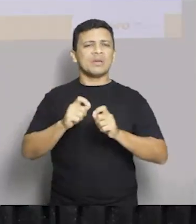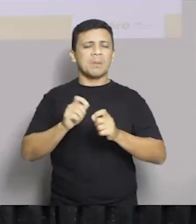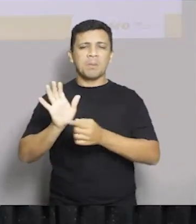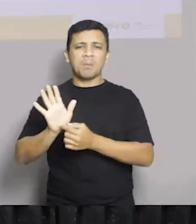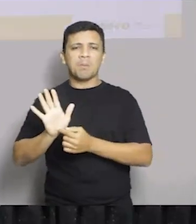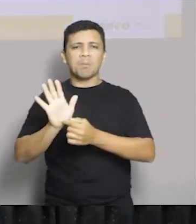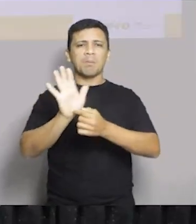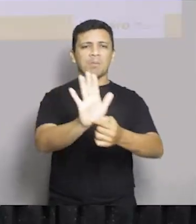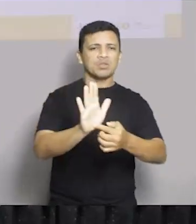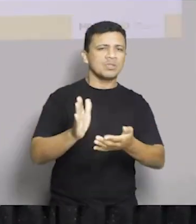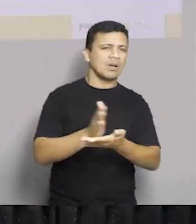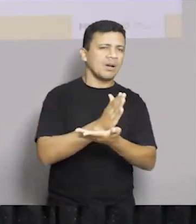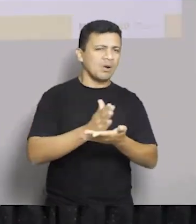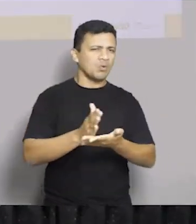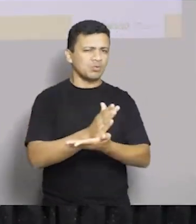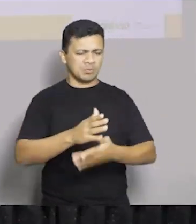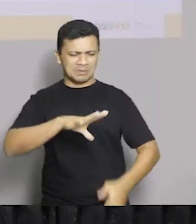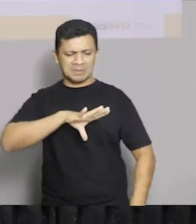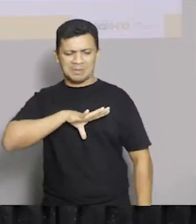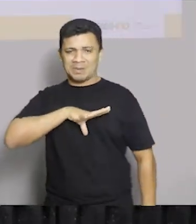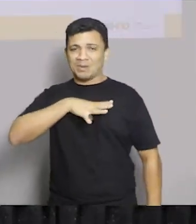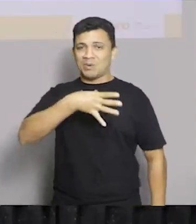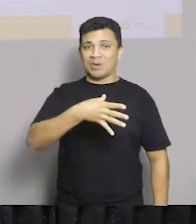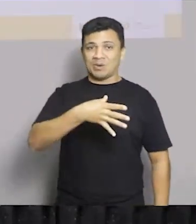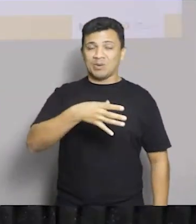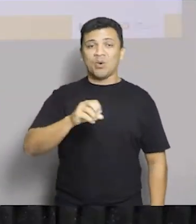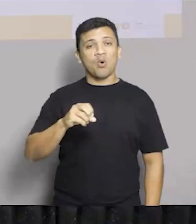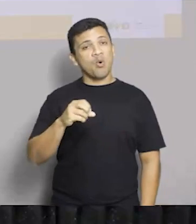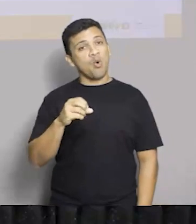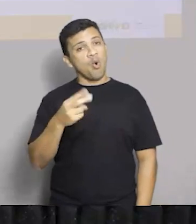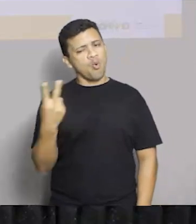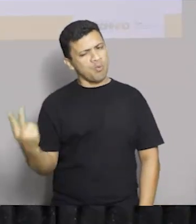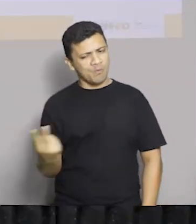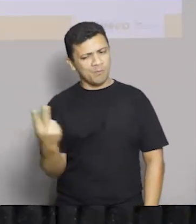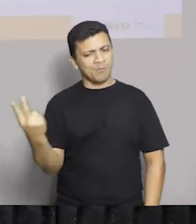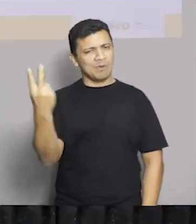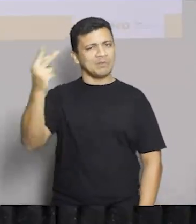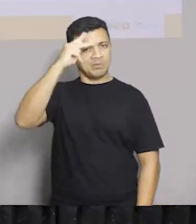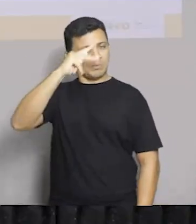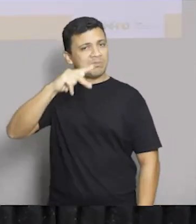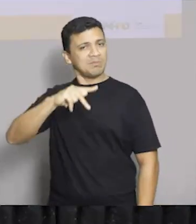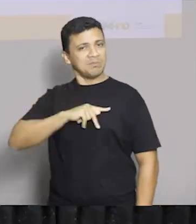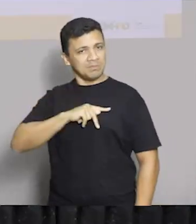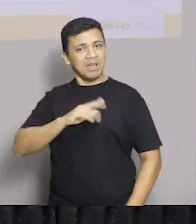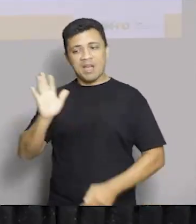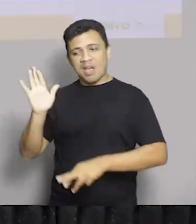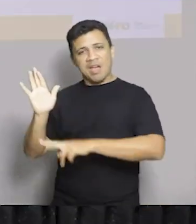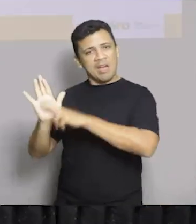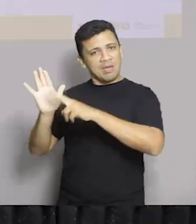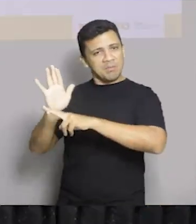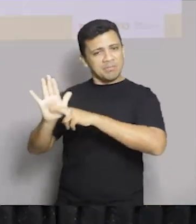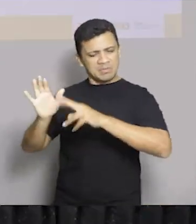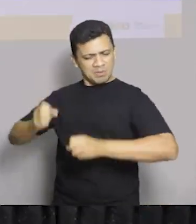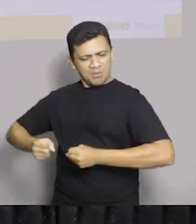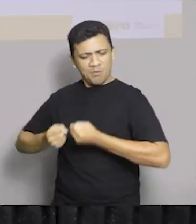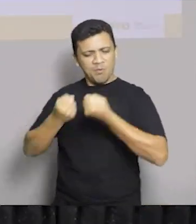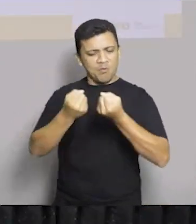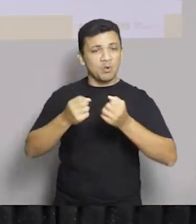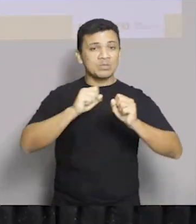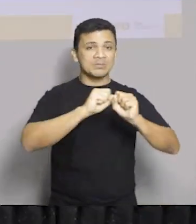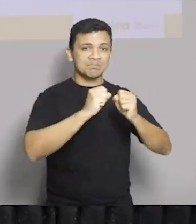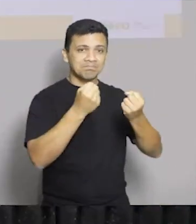demonstrar algum tipo de bravura ou de valores pessoais que representam força na sociedade